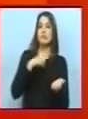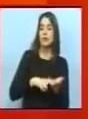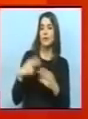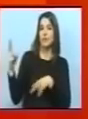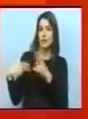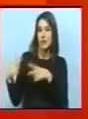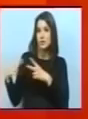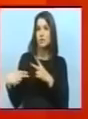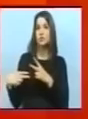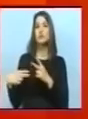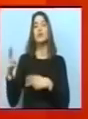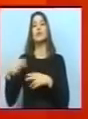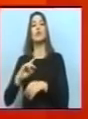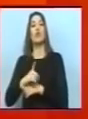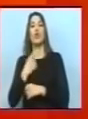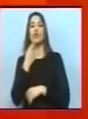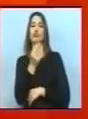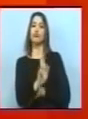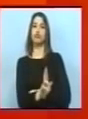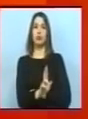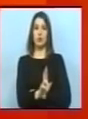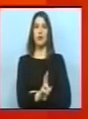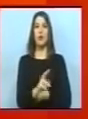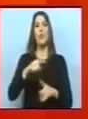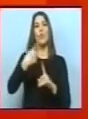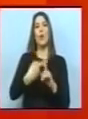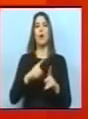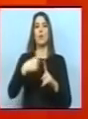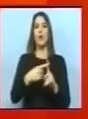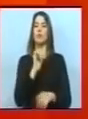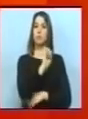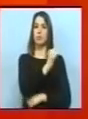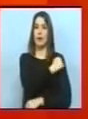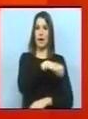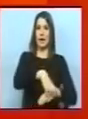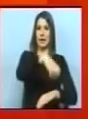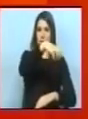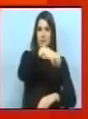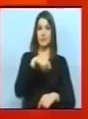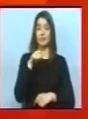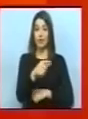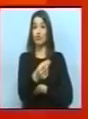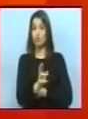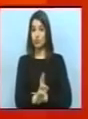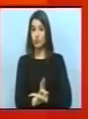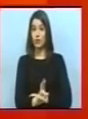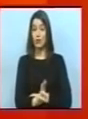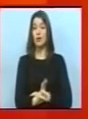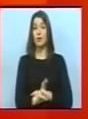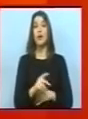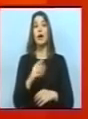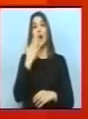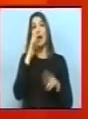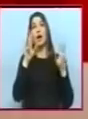as finanças atribuem o valor patrimonial tributário aos bens. Esse é o valor que vai ser considerado de